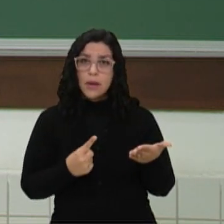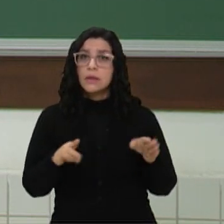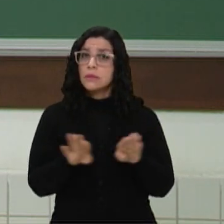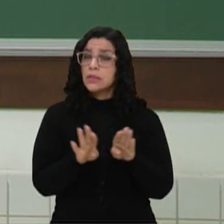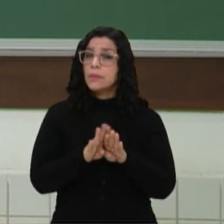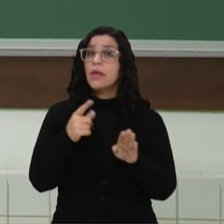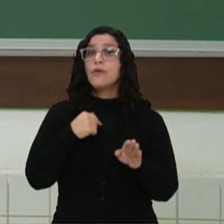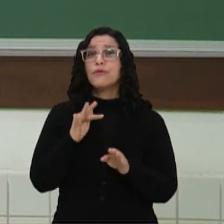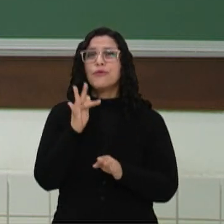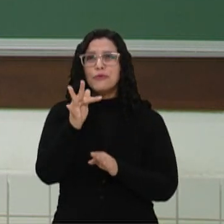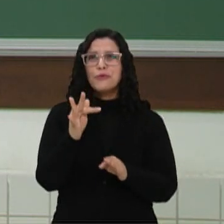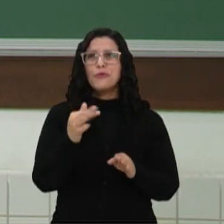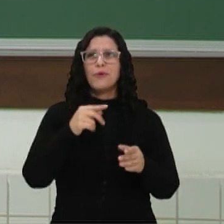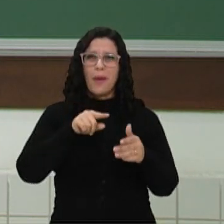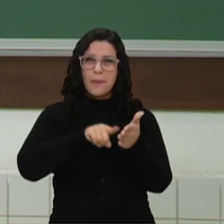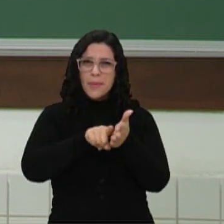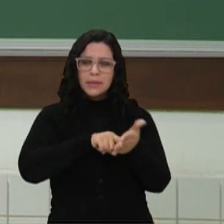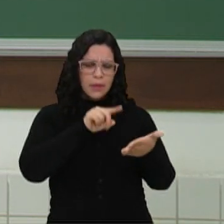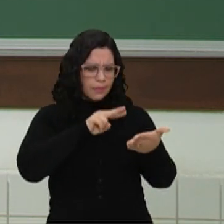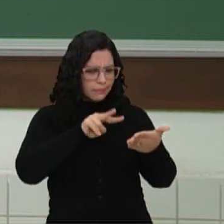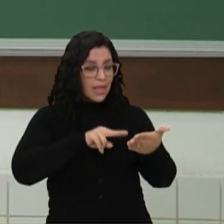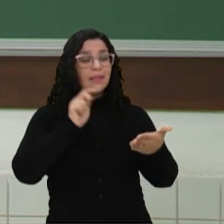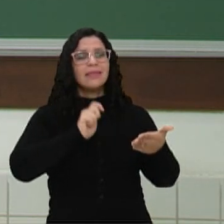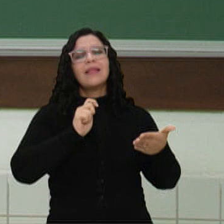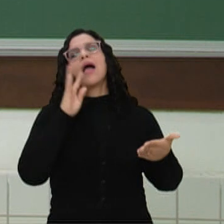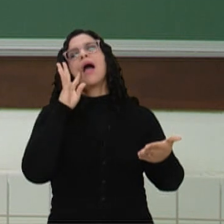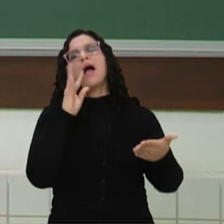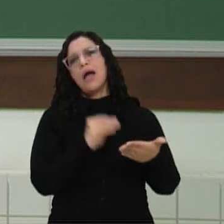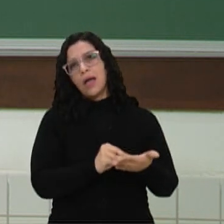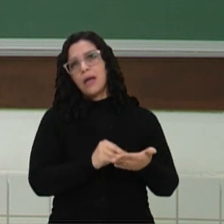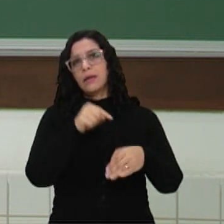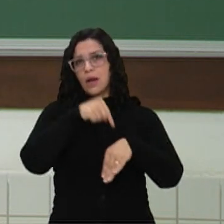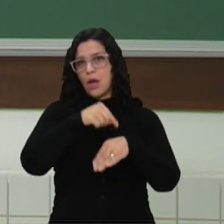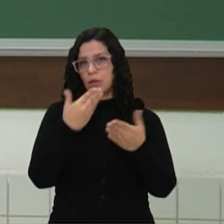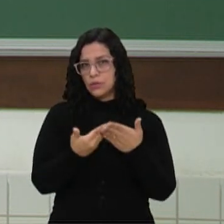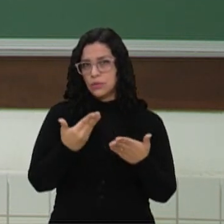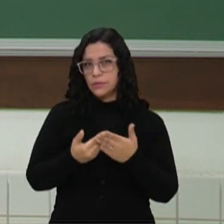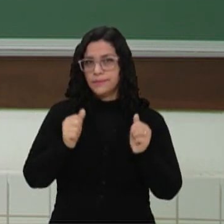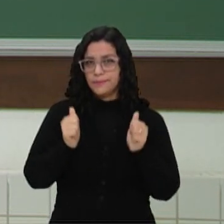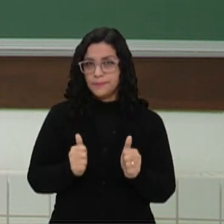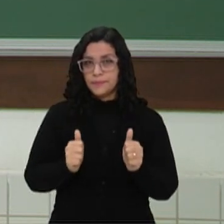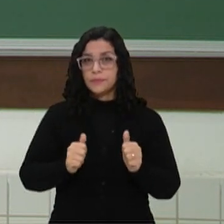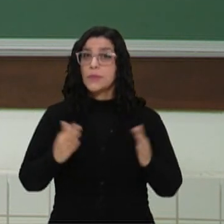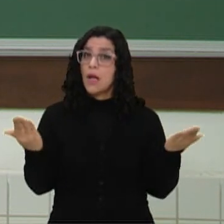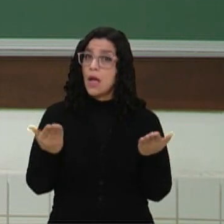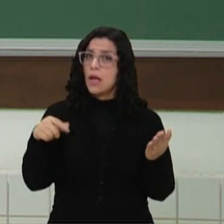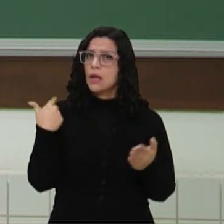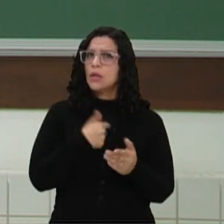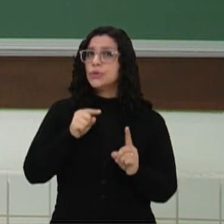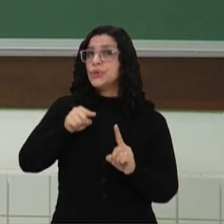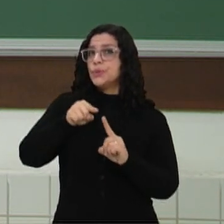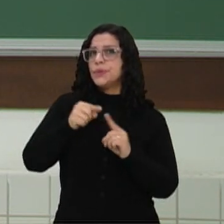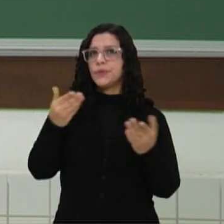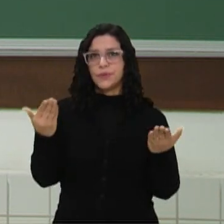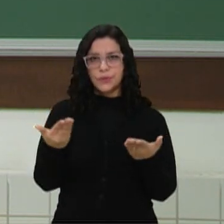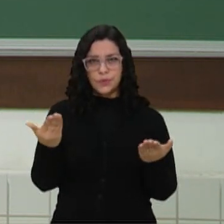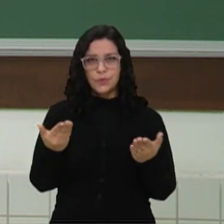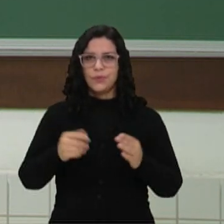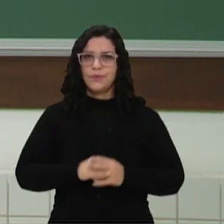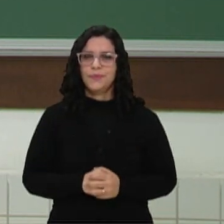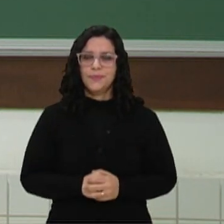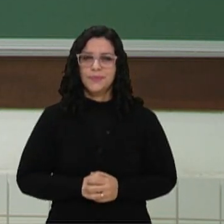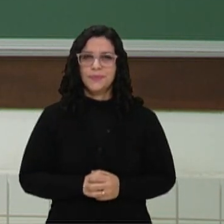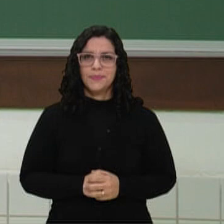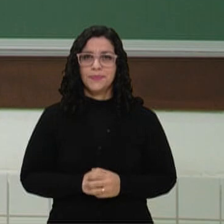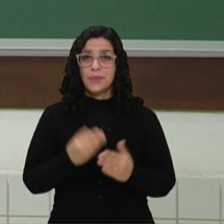que tenha uma consulta mais rápida diante de uma dúvida, diante de um momento de estudo. Agora, vamos aos objetivos da